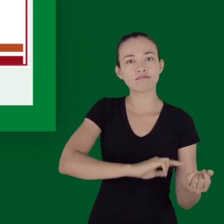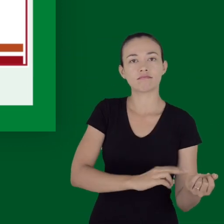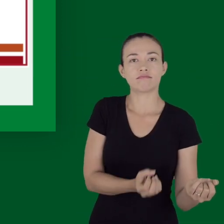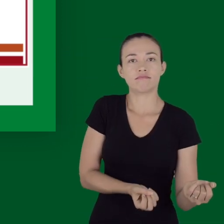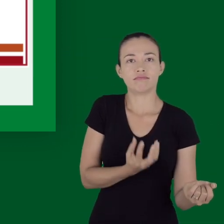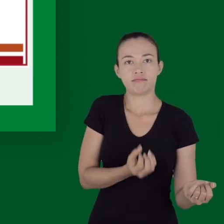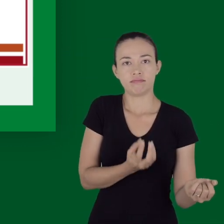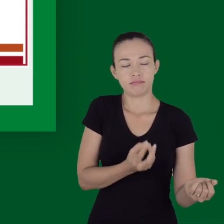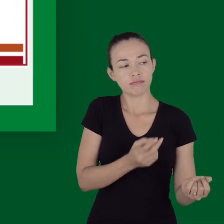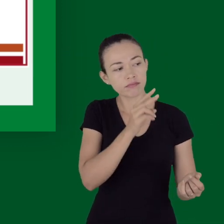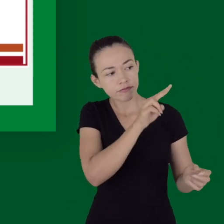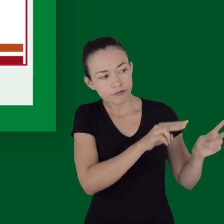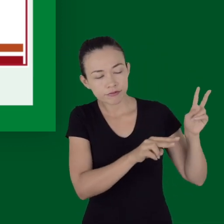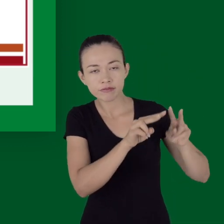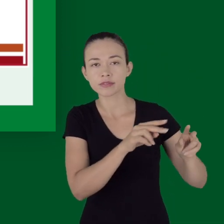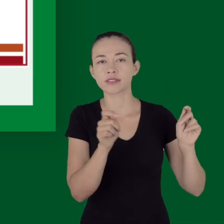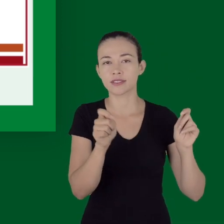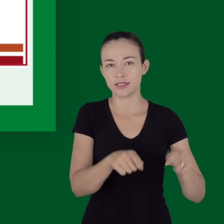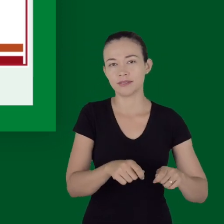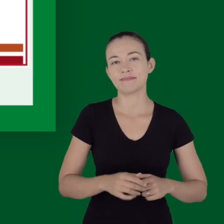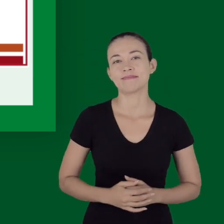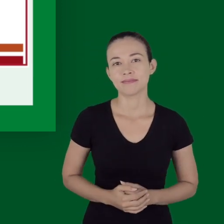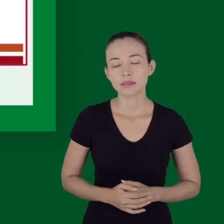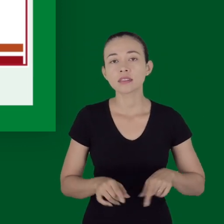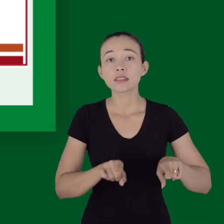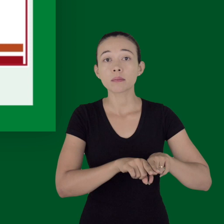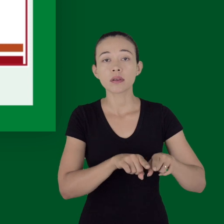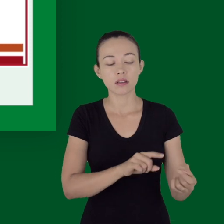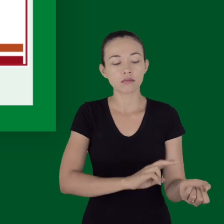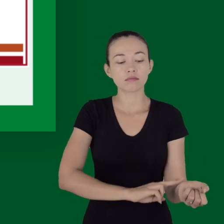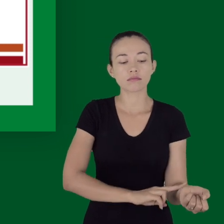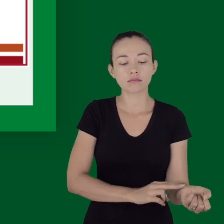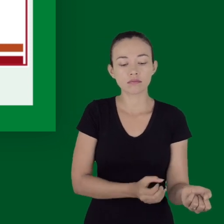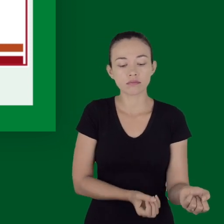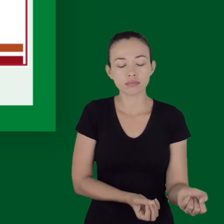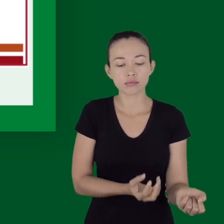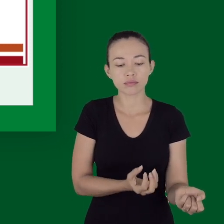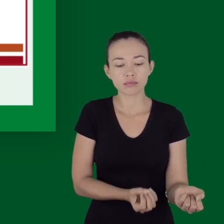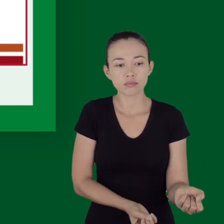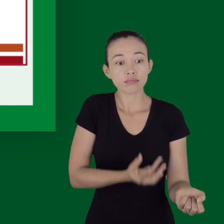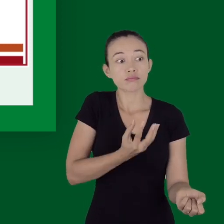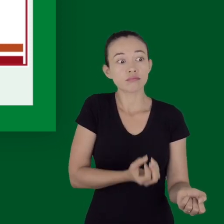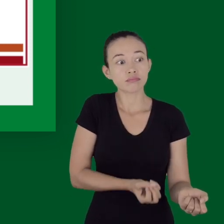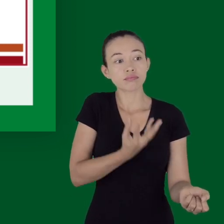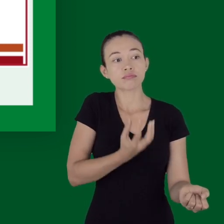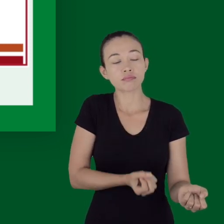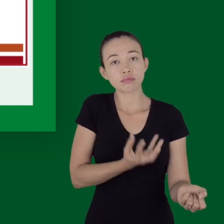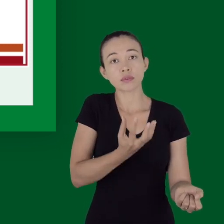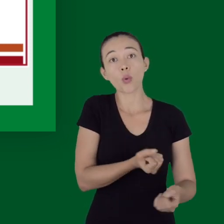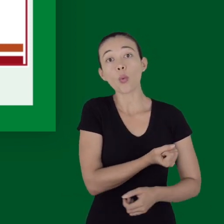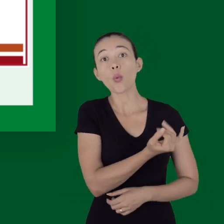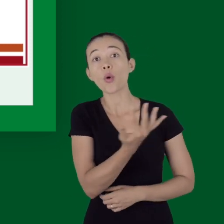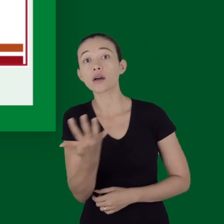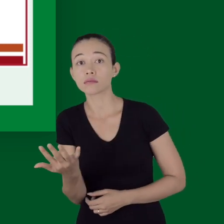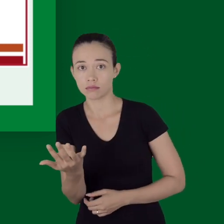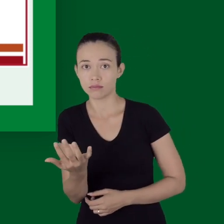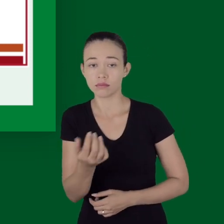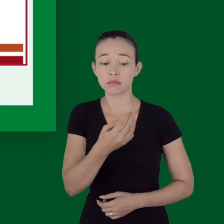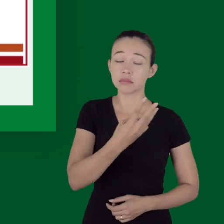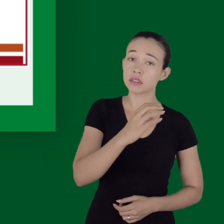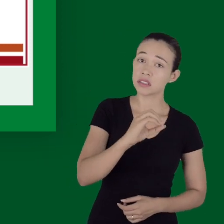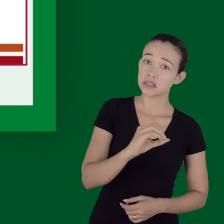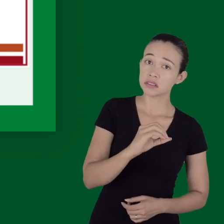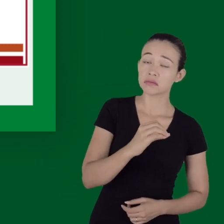consegue ver o escape do paciente, se ele vai estar com a frequência, quanto que vai estar a frequência dele, geralmente 30, 40, né? Vai estar abaixo de 50. A